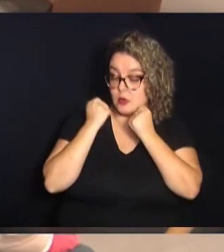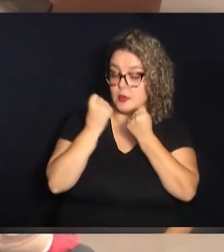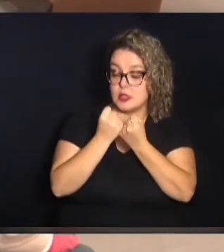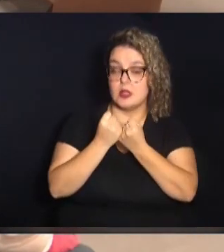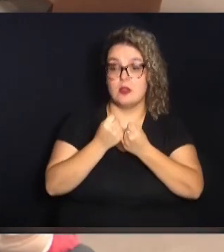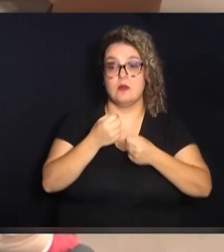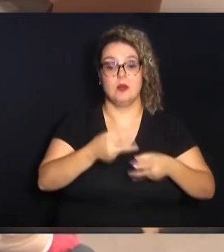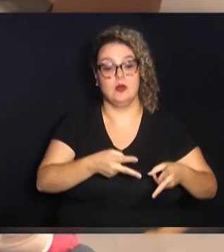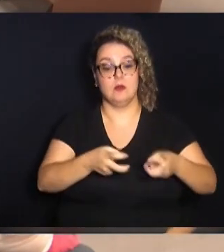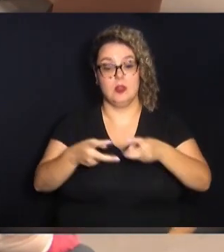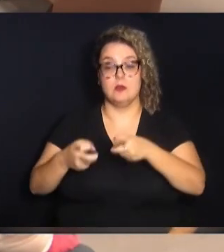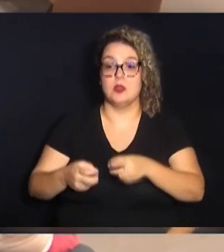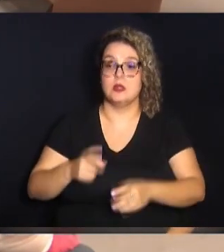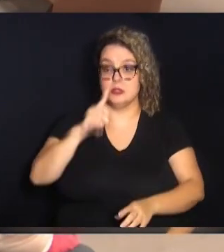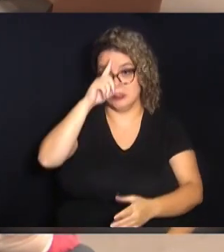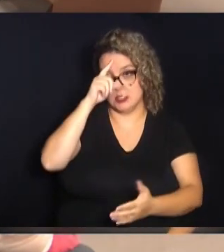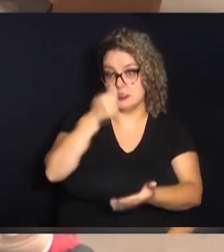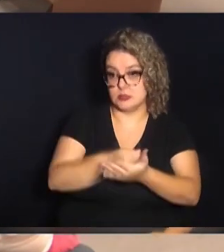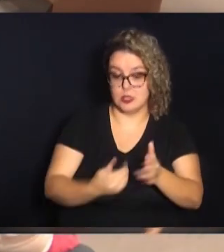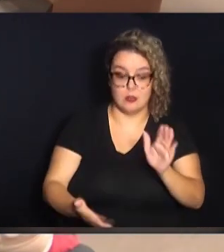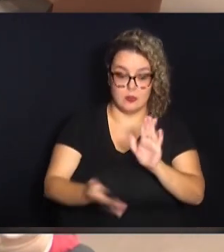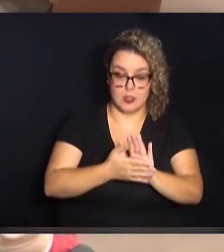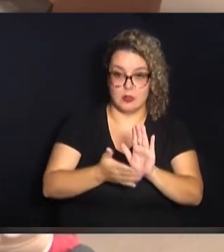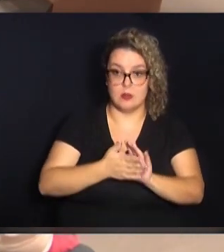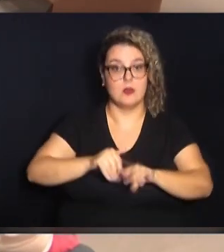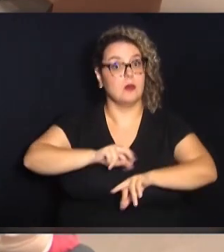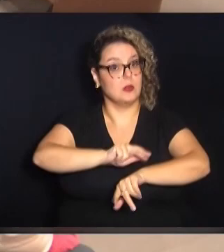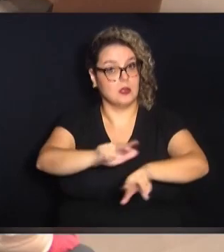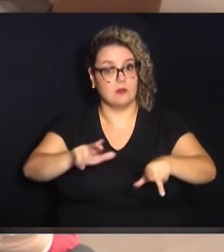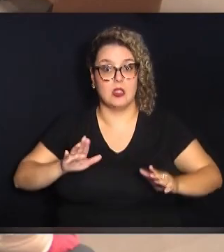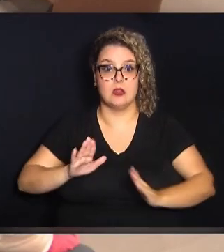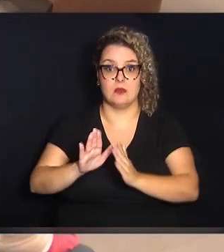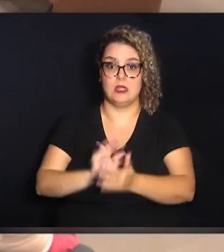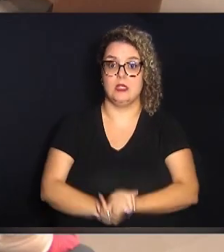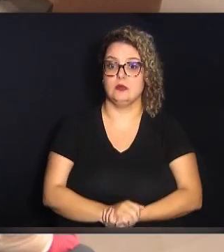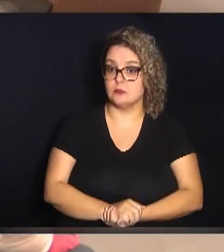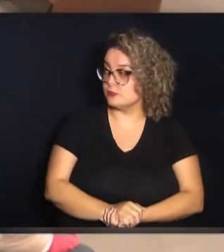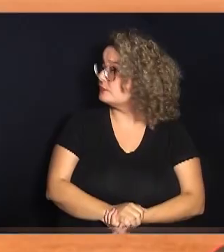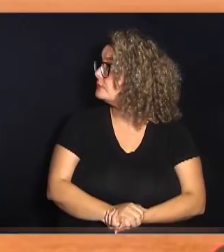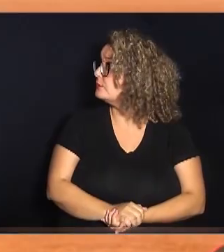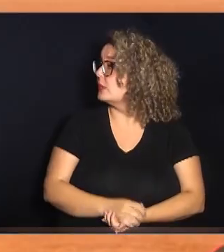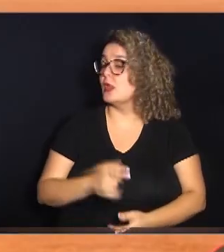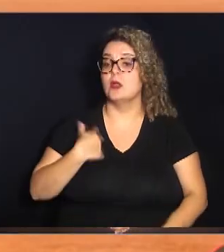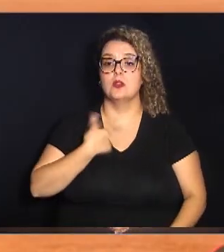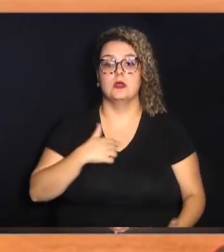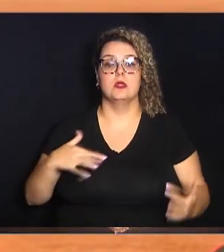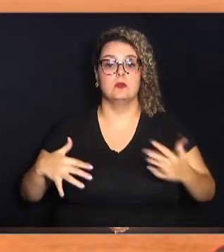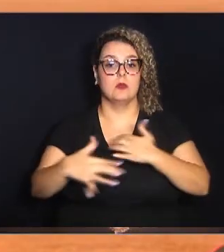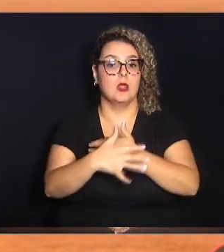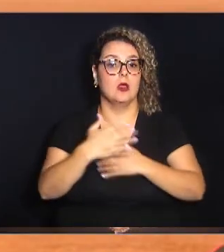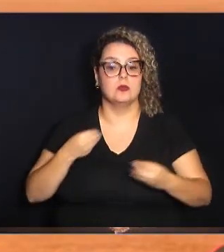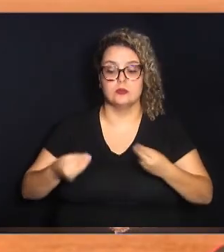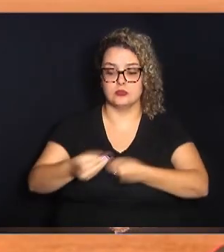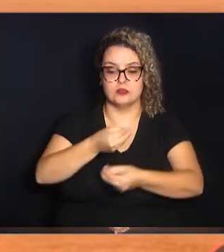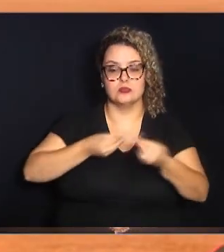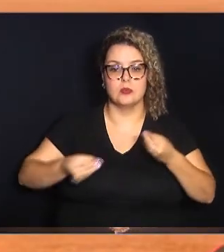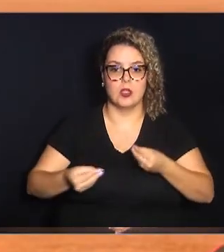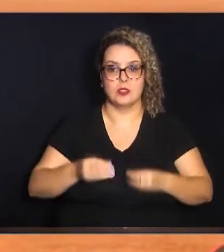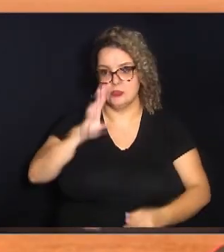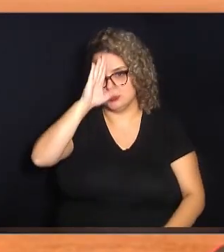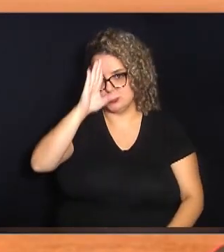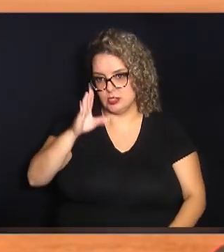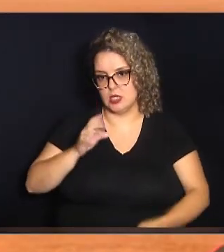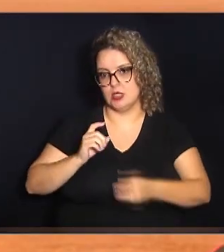seminário onde foram determinadas propostas para diversas frentes temos que ter articulação direta ou